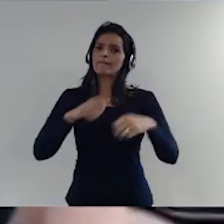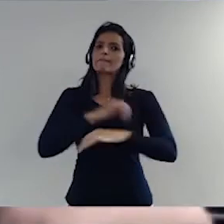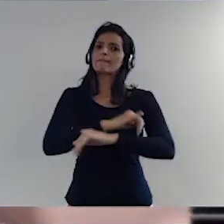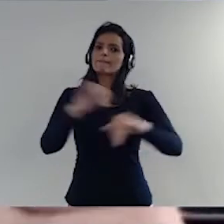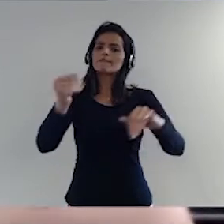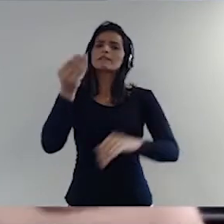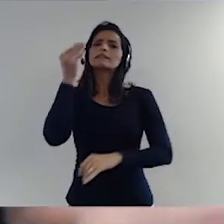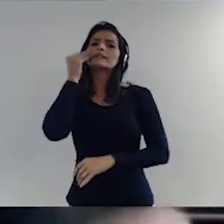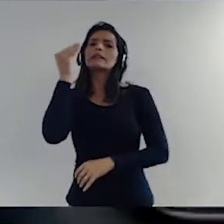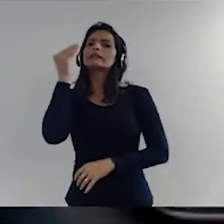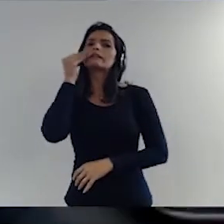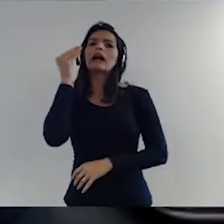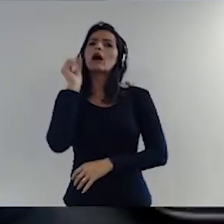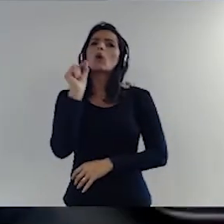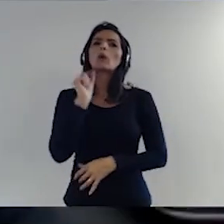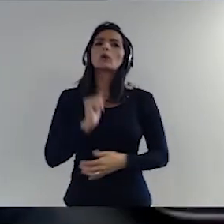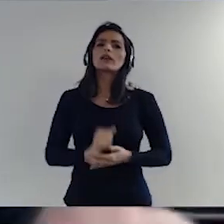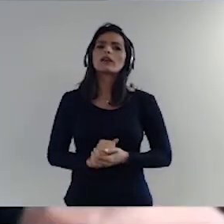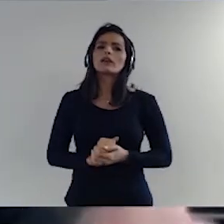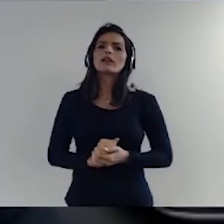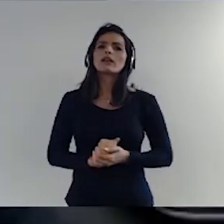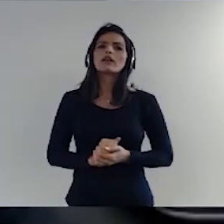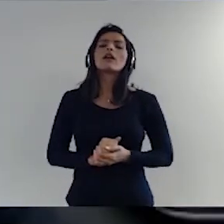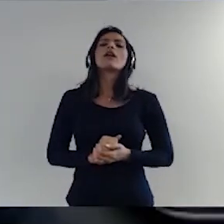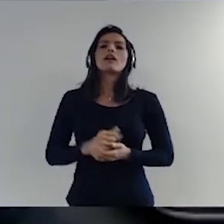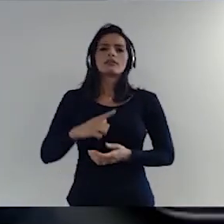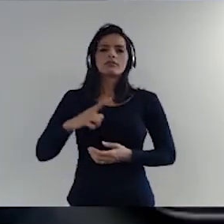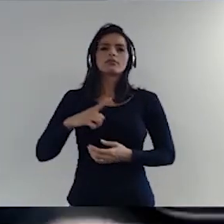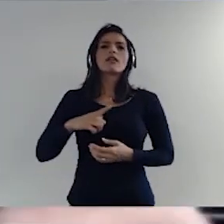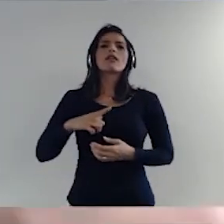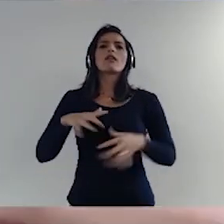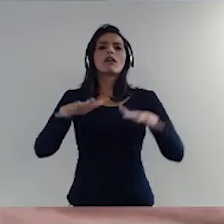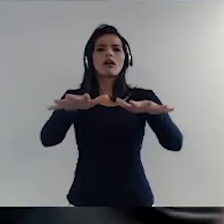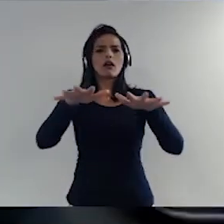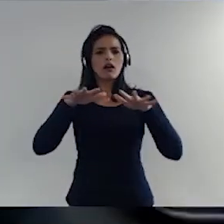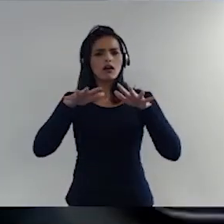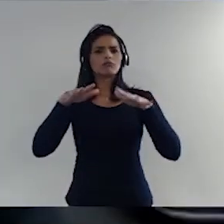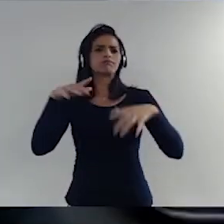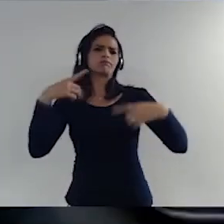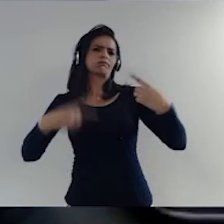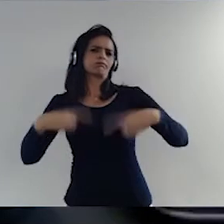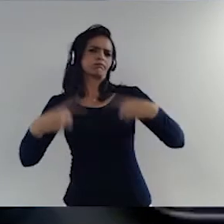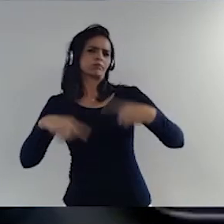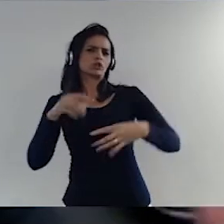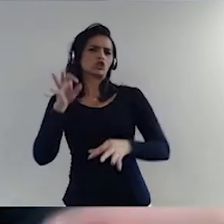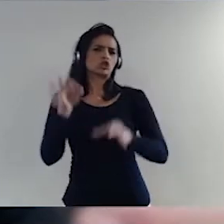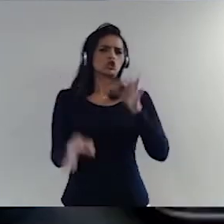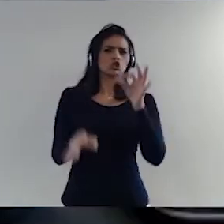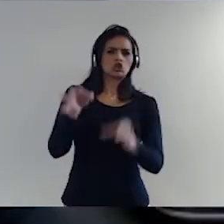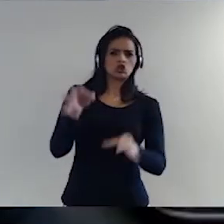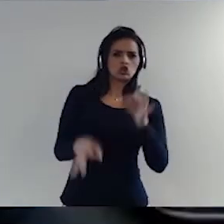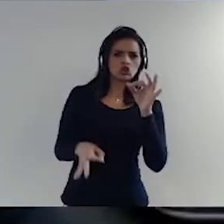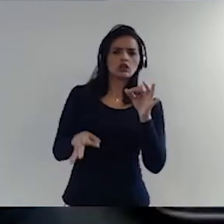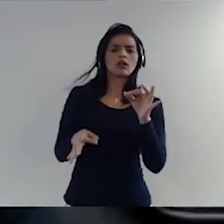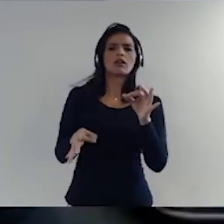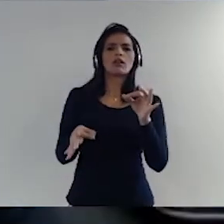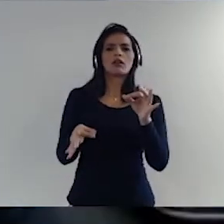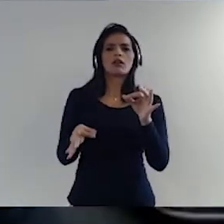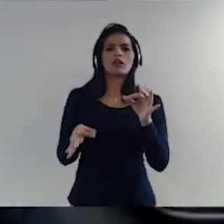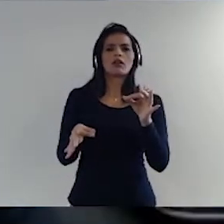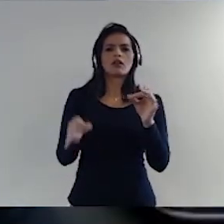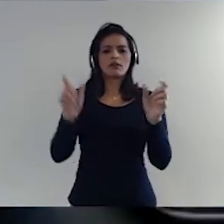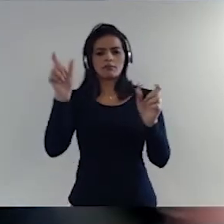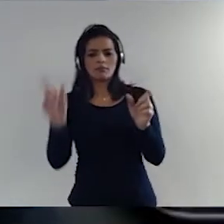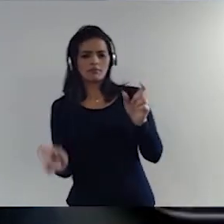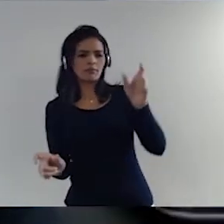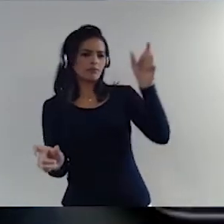de imposição das audiências de instrução contra a vontade das